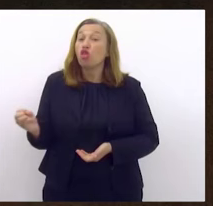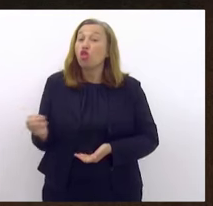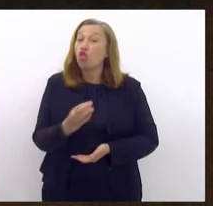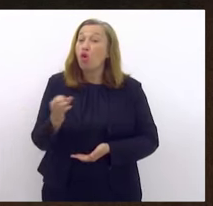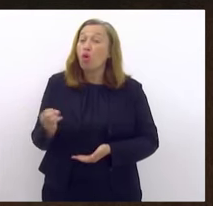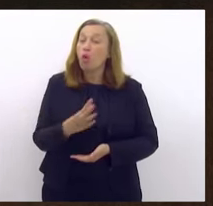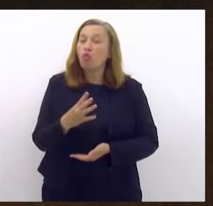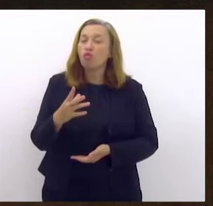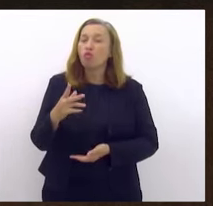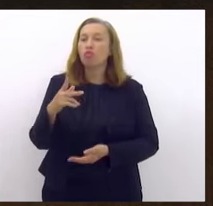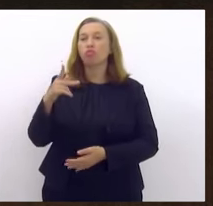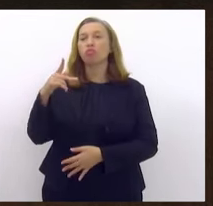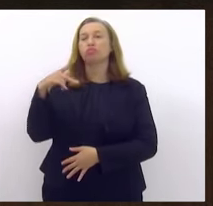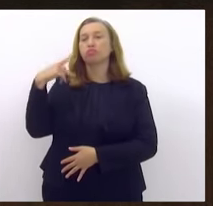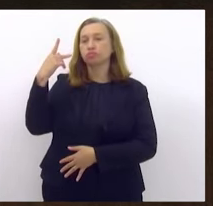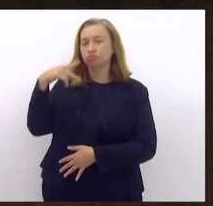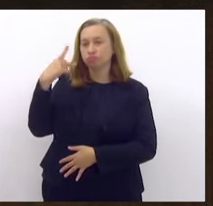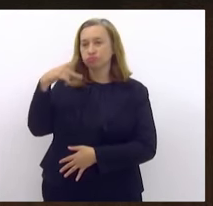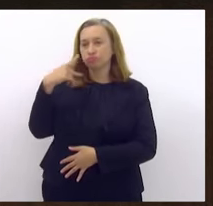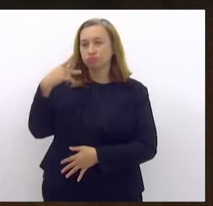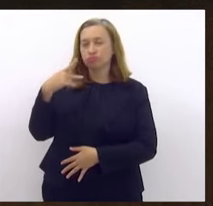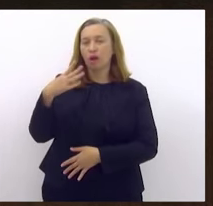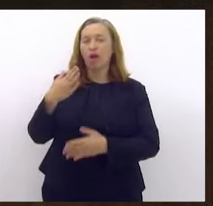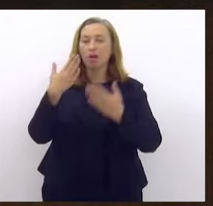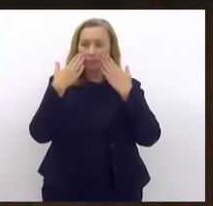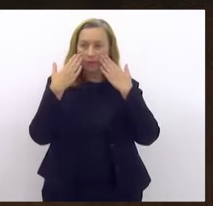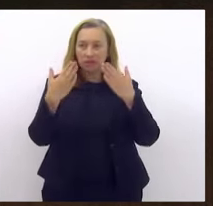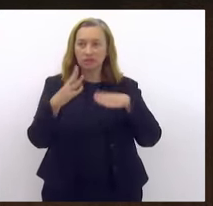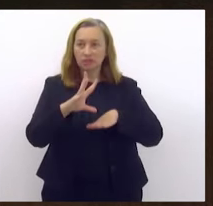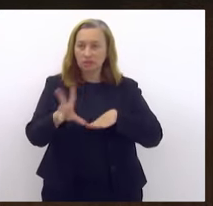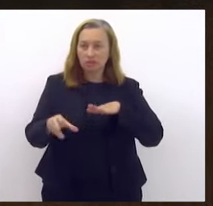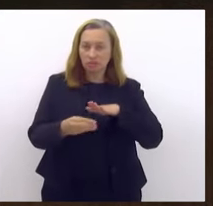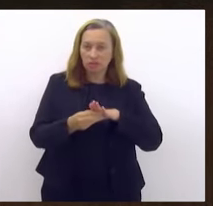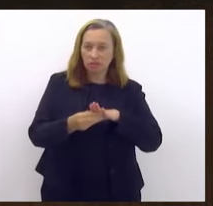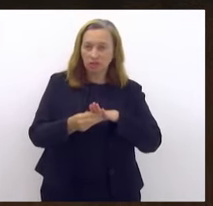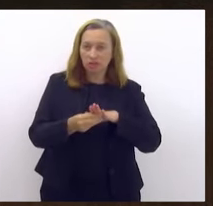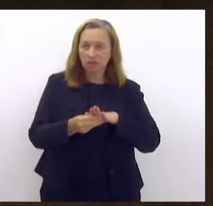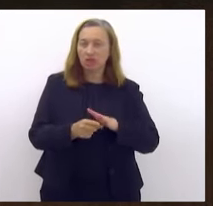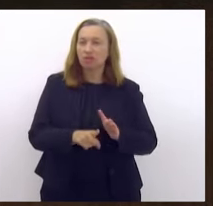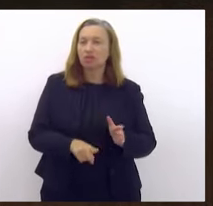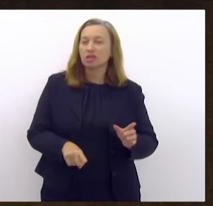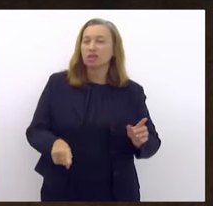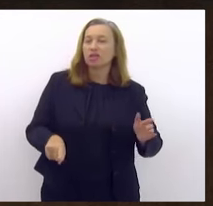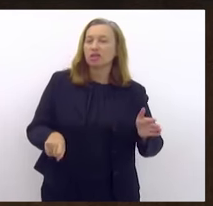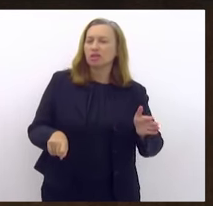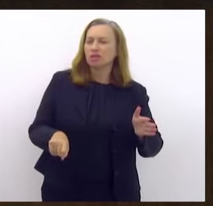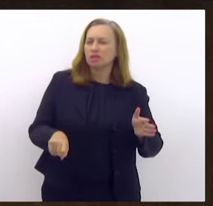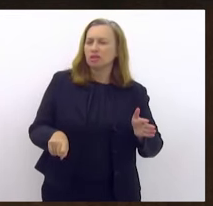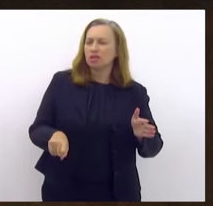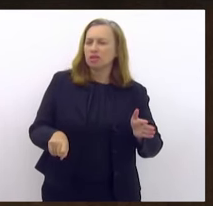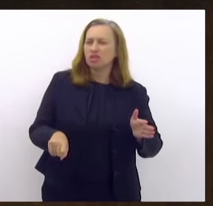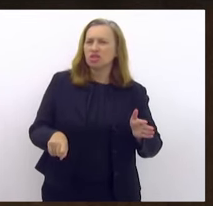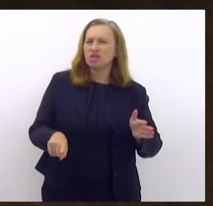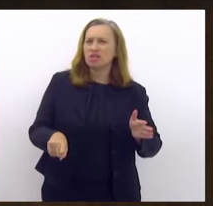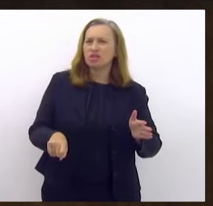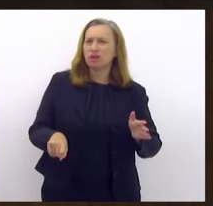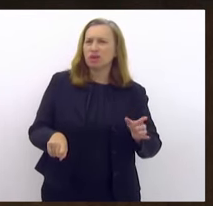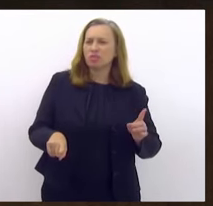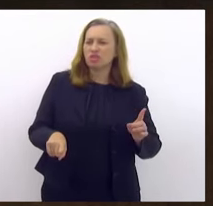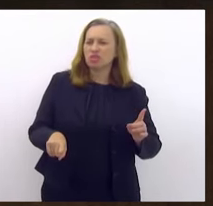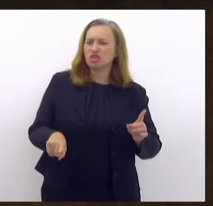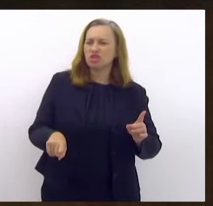o Parlamento Fluminense a apresentação das emendas impositivas dos deputados estaduais. Existem algumas